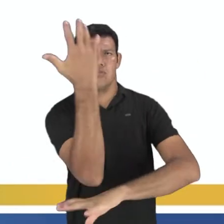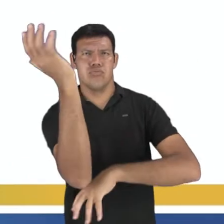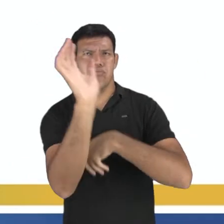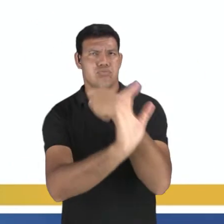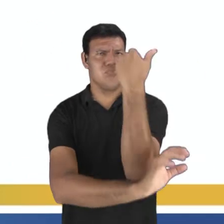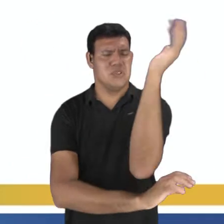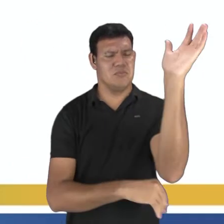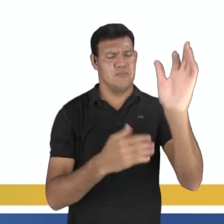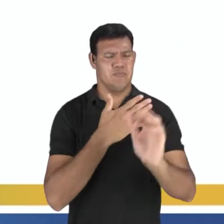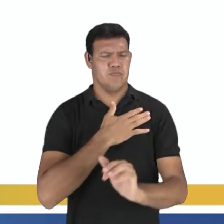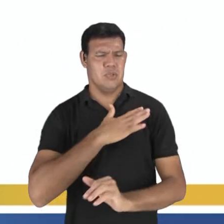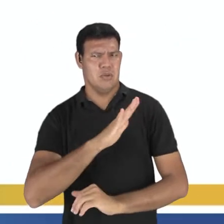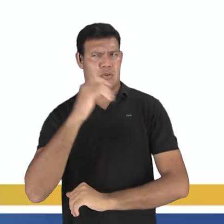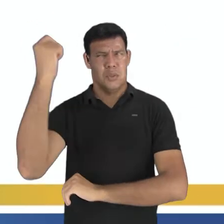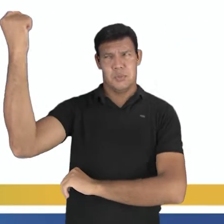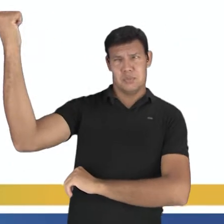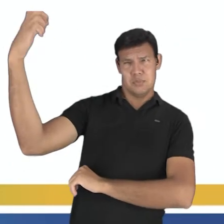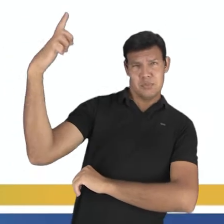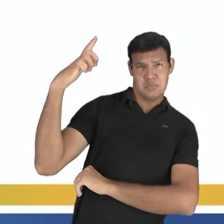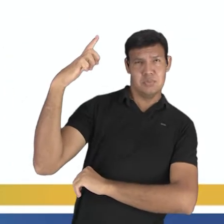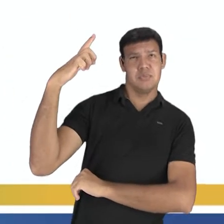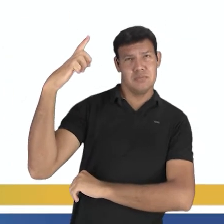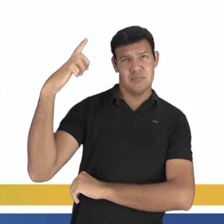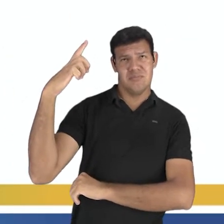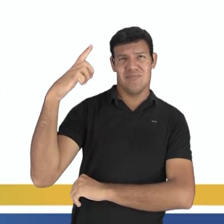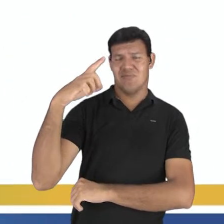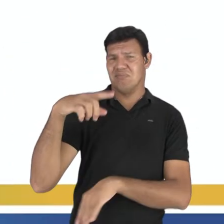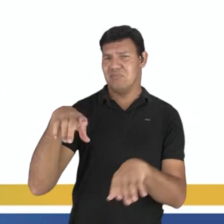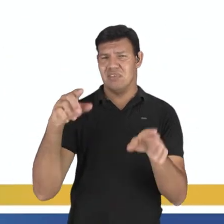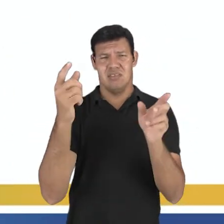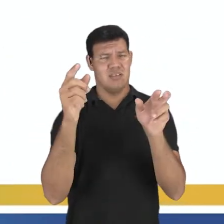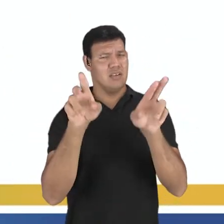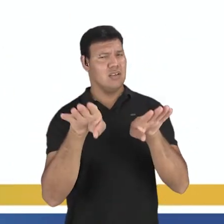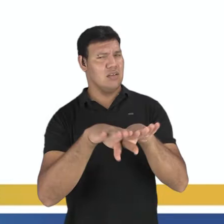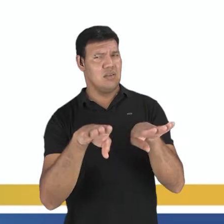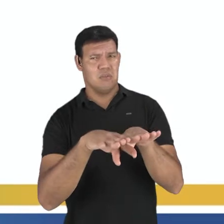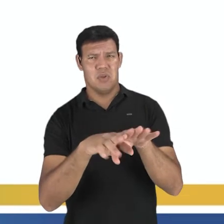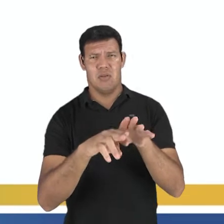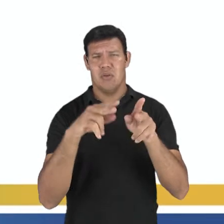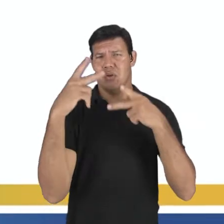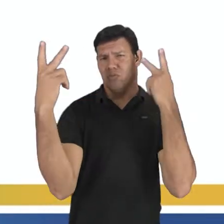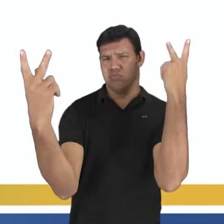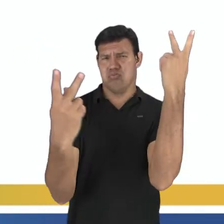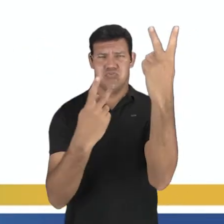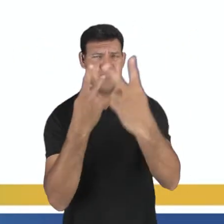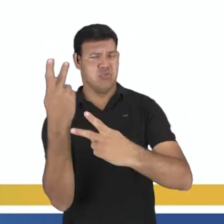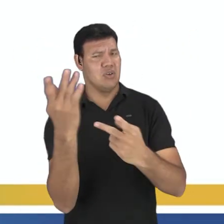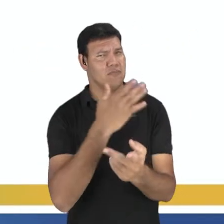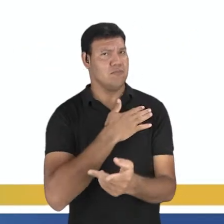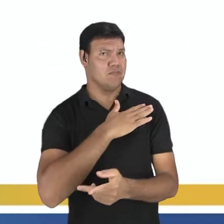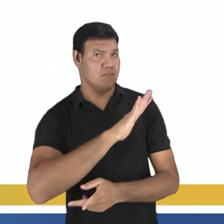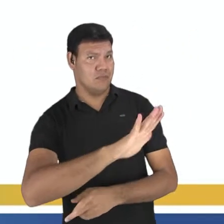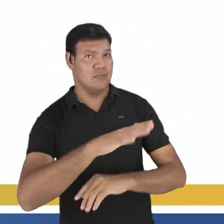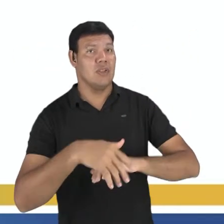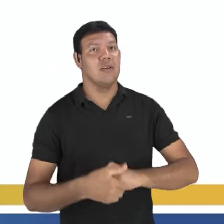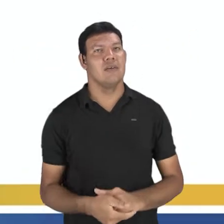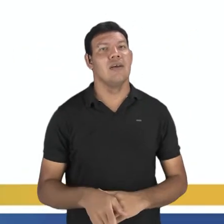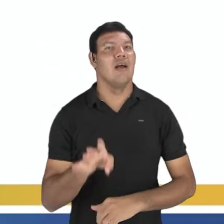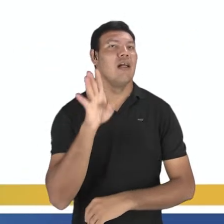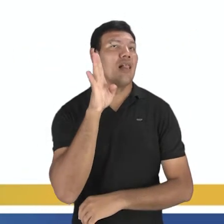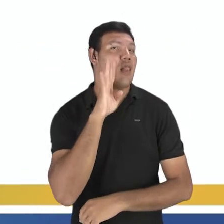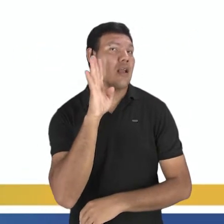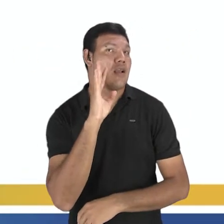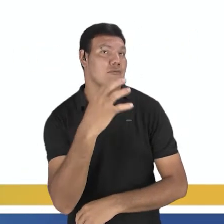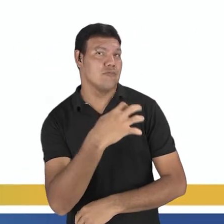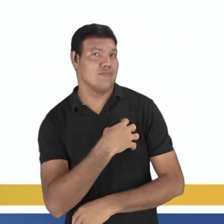vento. O legal é que na Bahia, uma vasta área de Mata Atlântica foi preservada com o cultivo